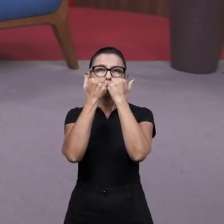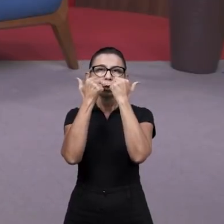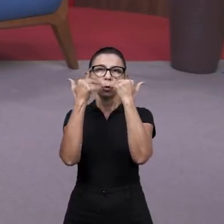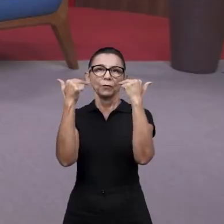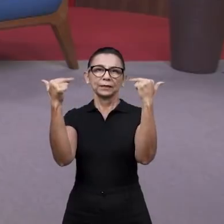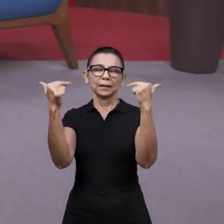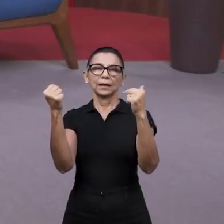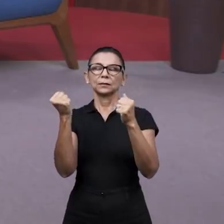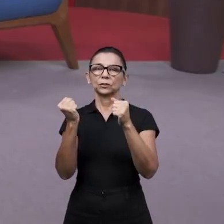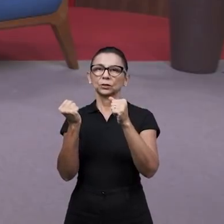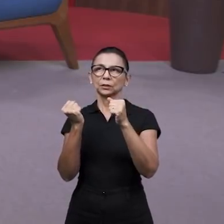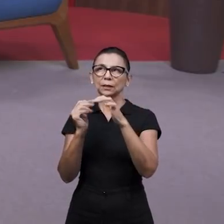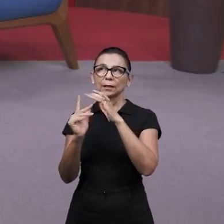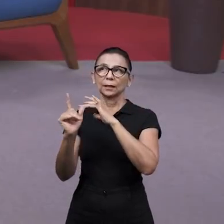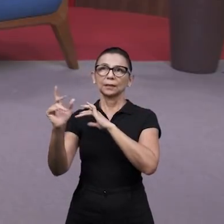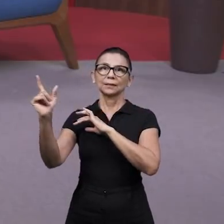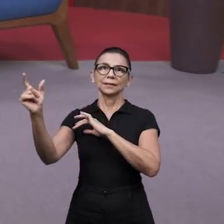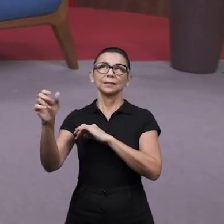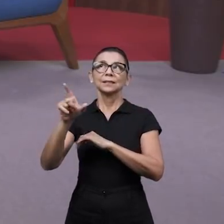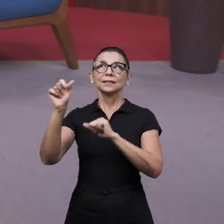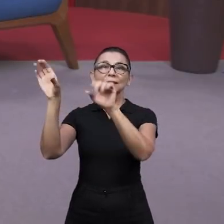uma morada celestial.